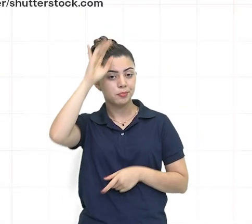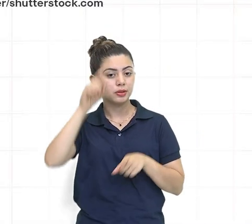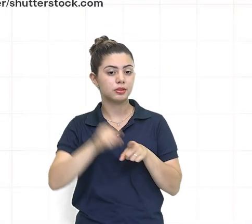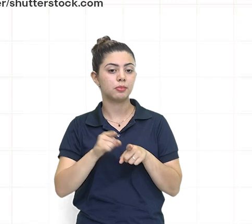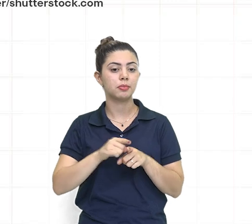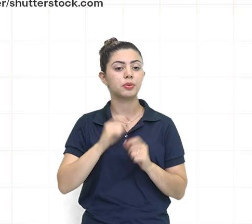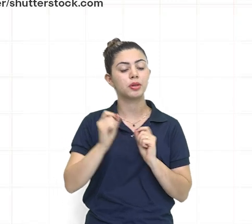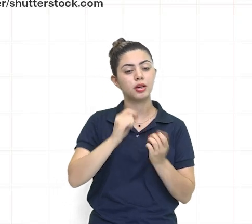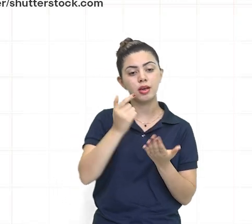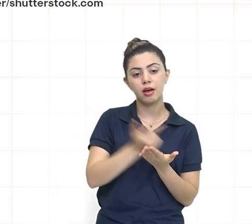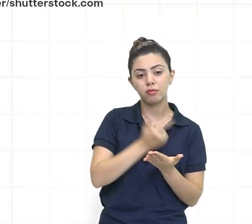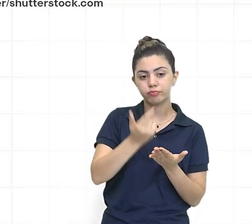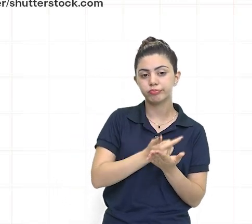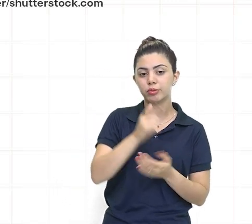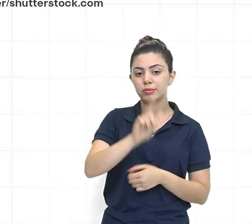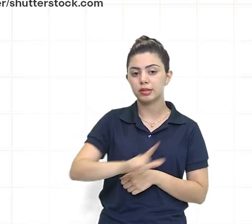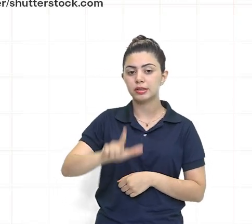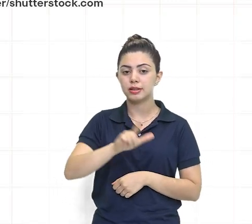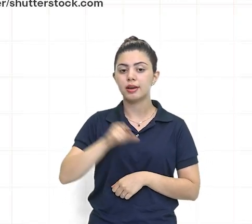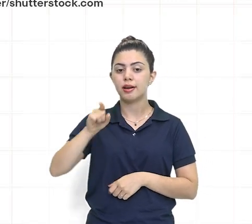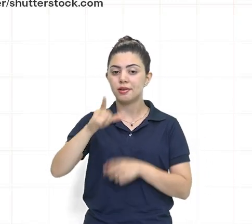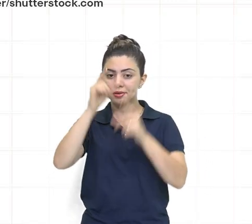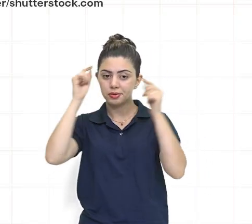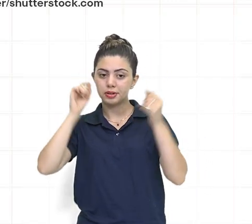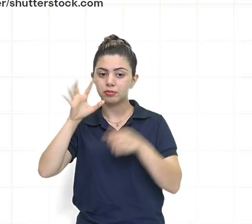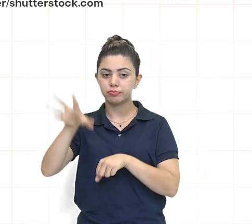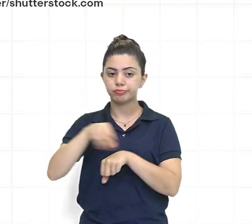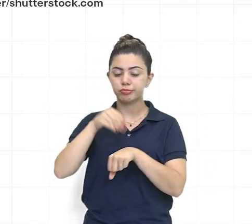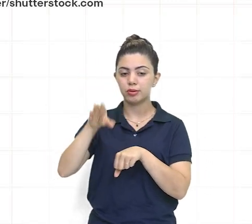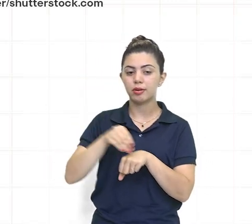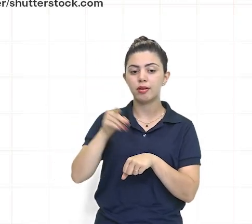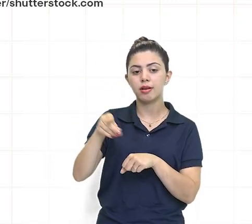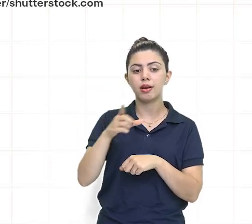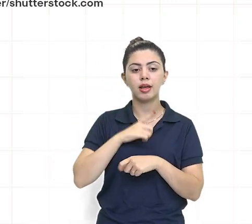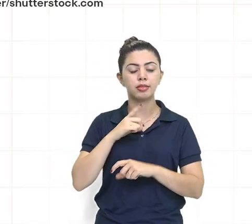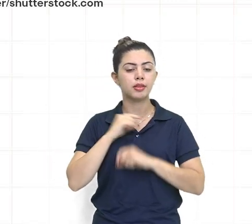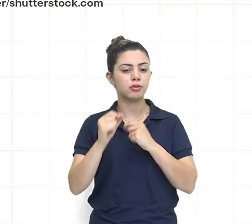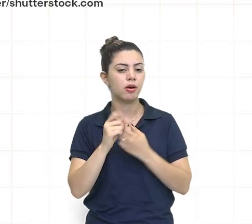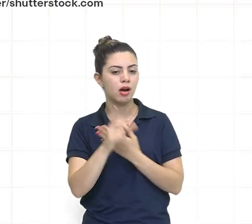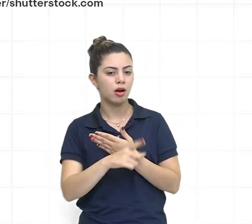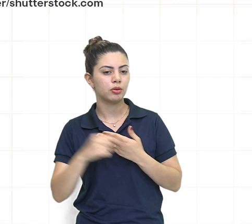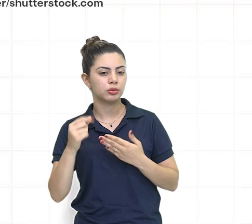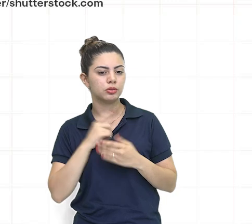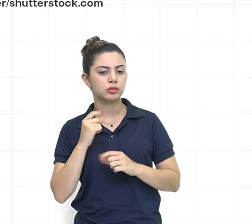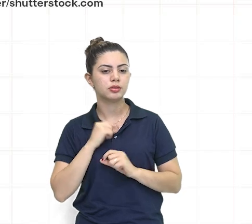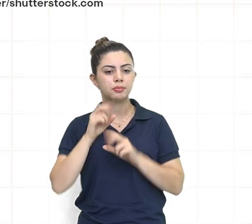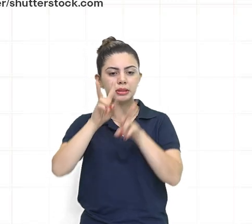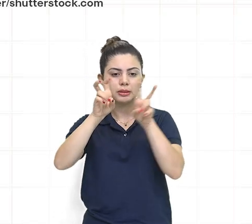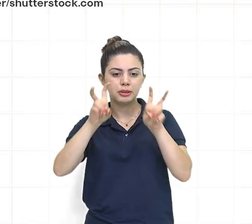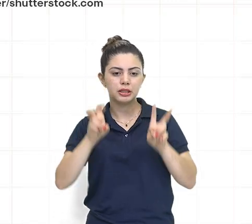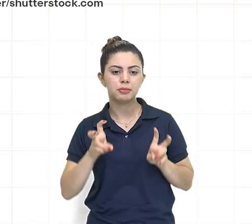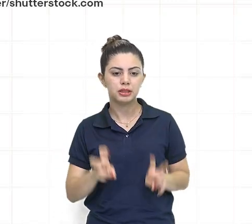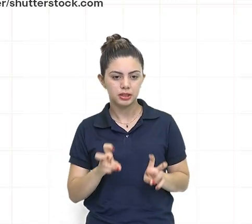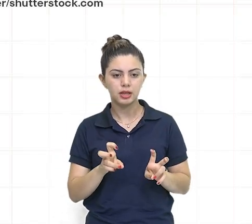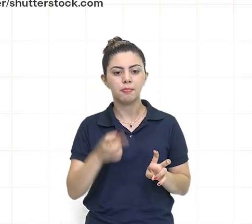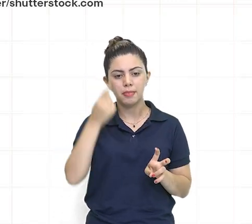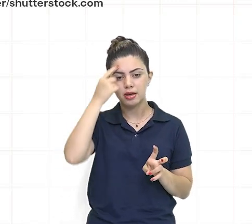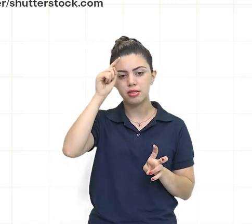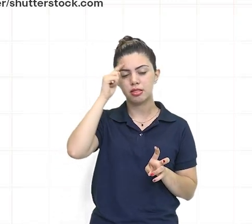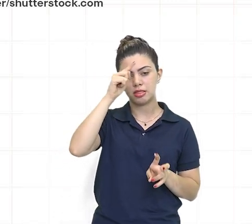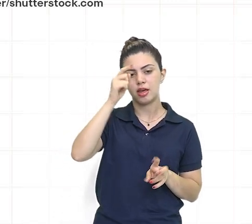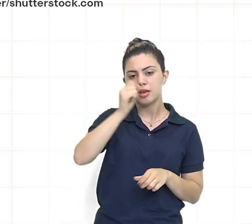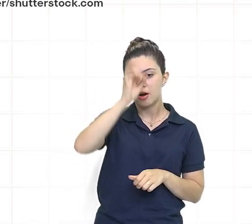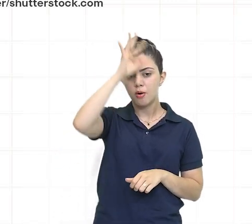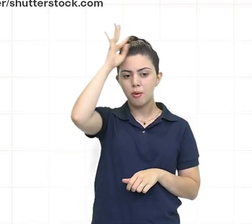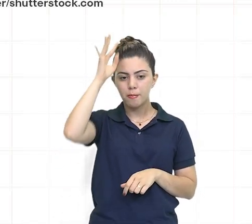nas obras literárias dos gregos. Seus autores usaram temas e ideias romanas a partir de